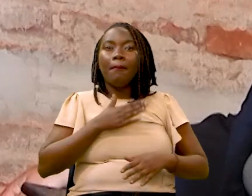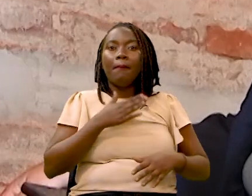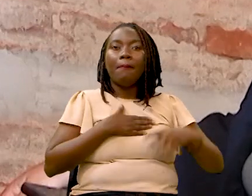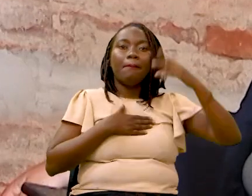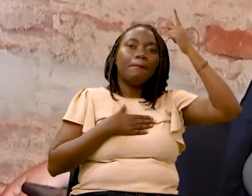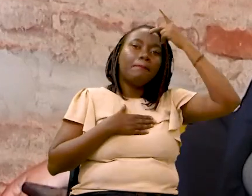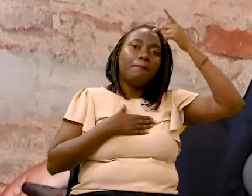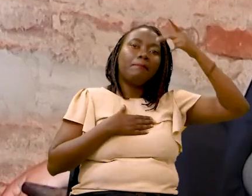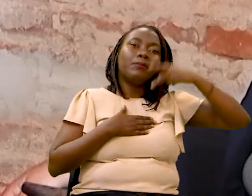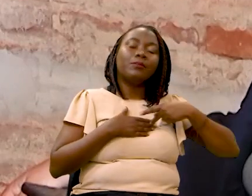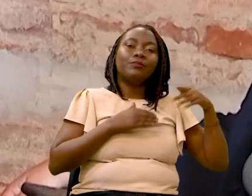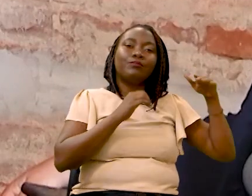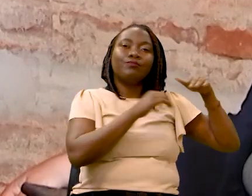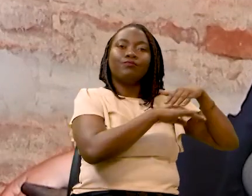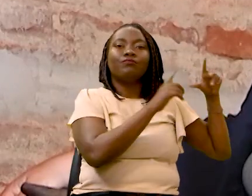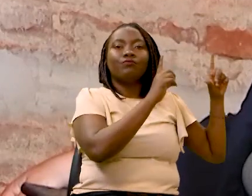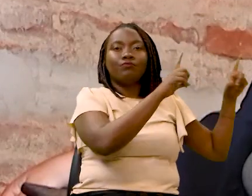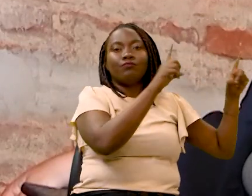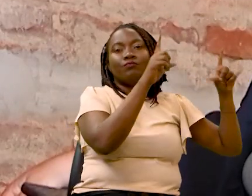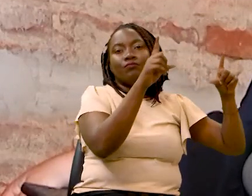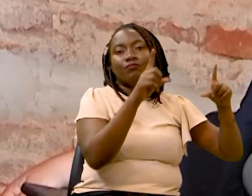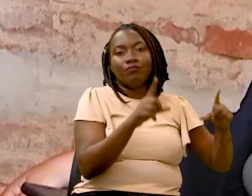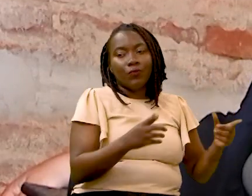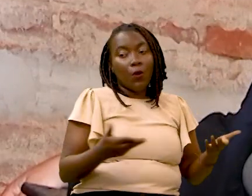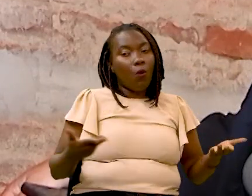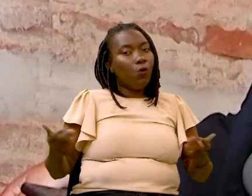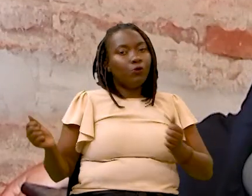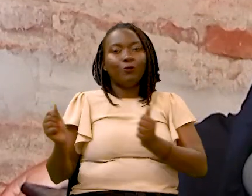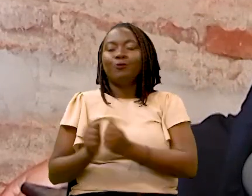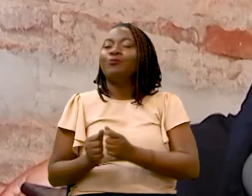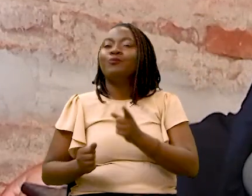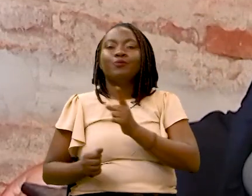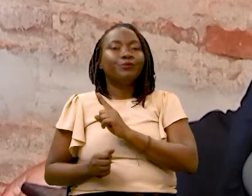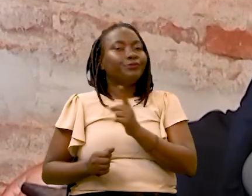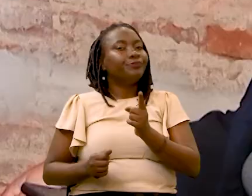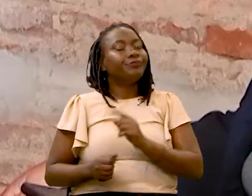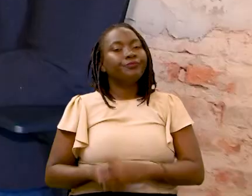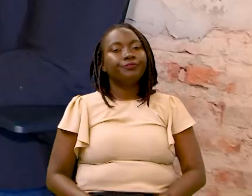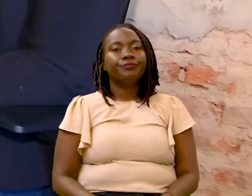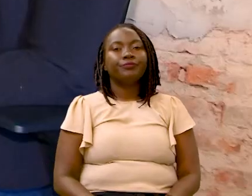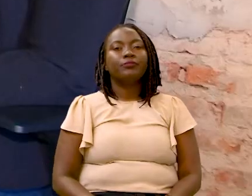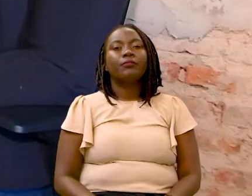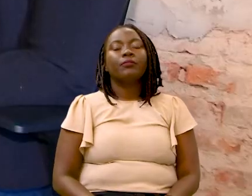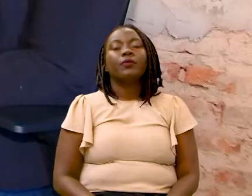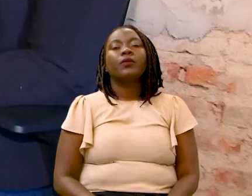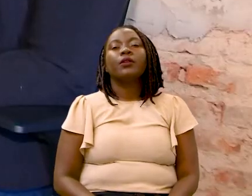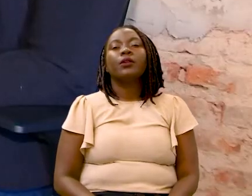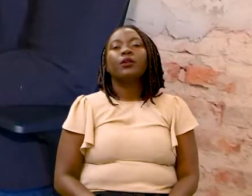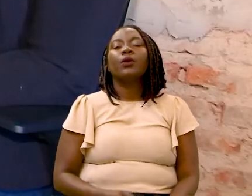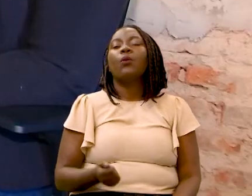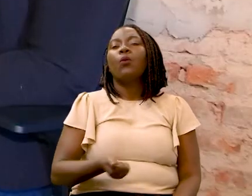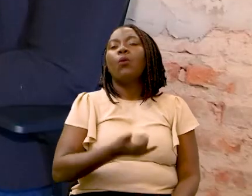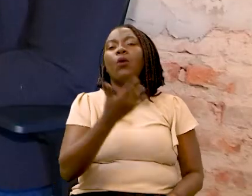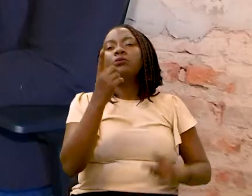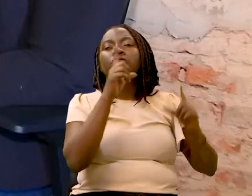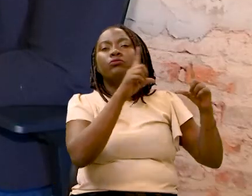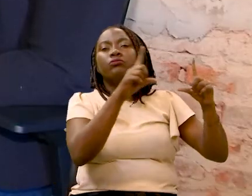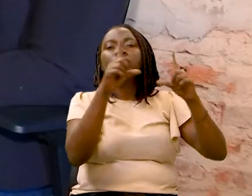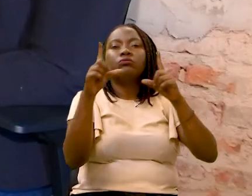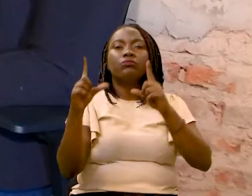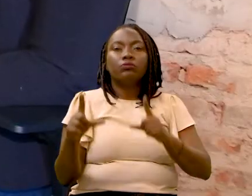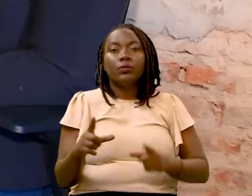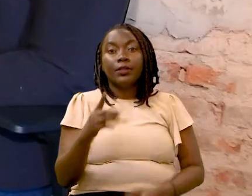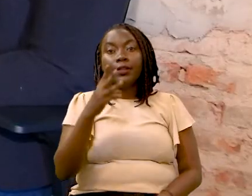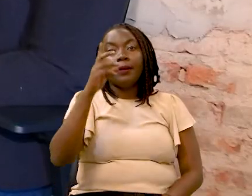para o meu acervo, e esse acervo foi crescendo, e hoje eu não trabalho com nada consignado. Você tem uma média de quanto no seu acervo,